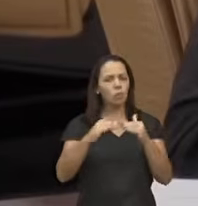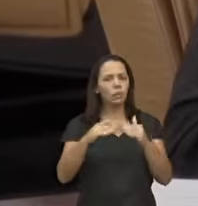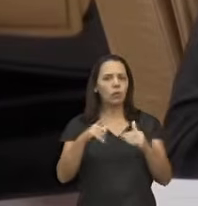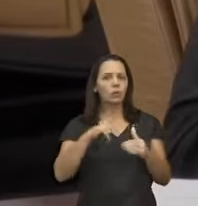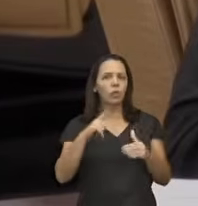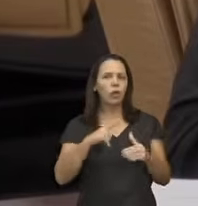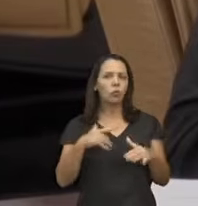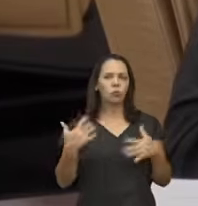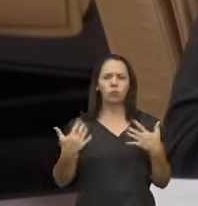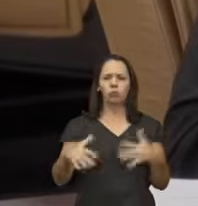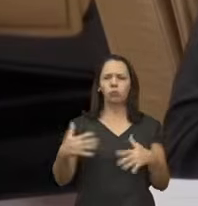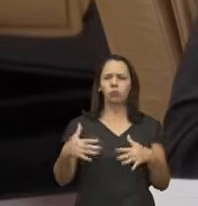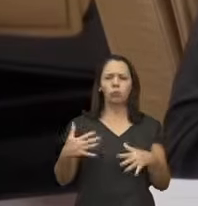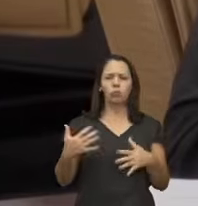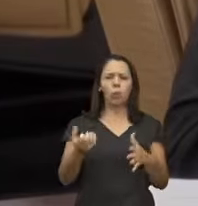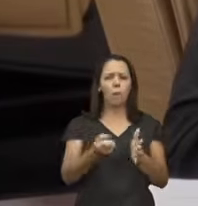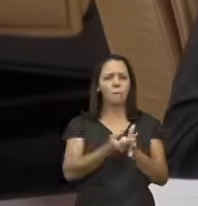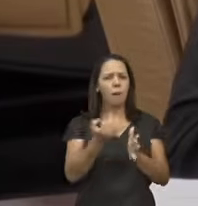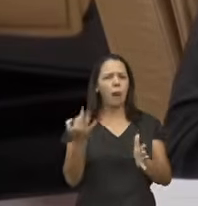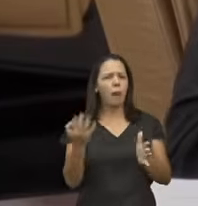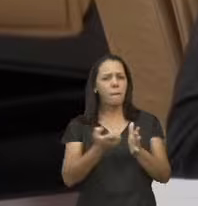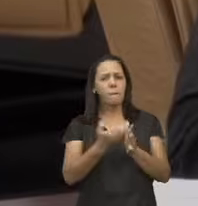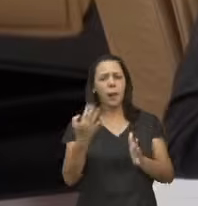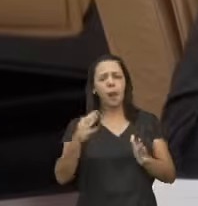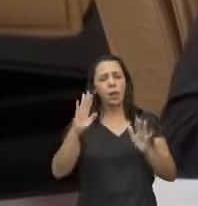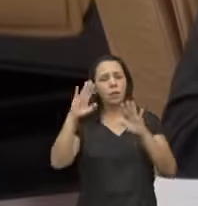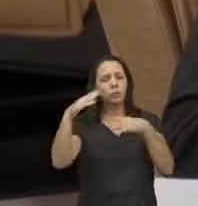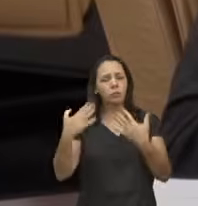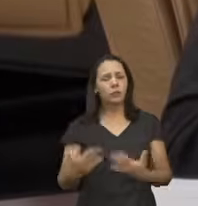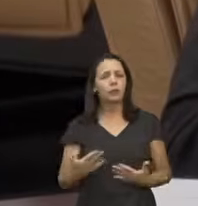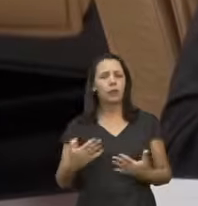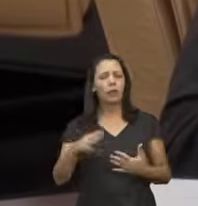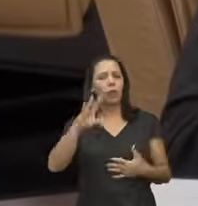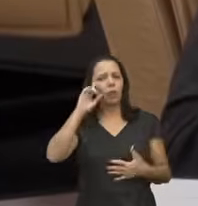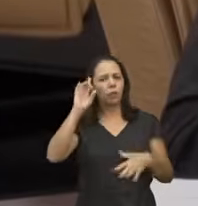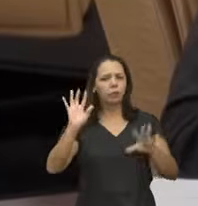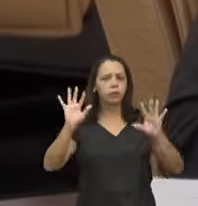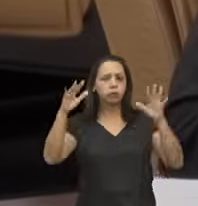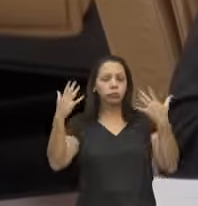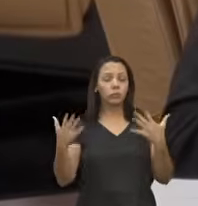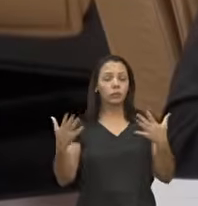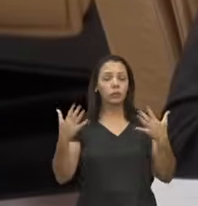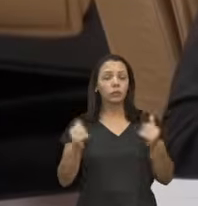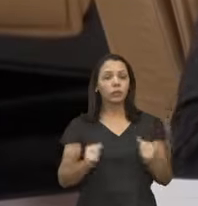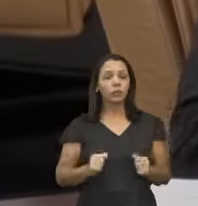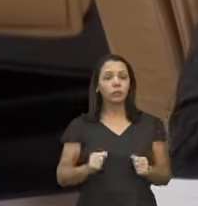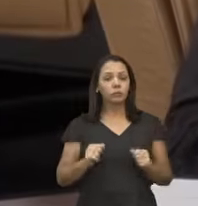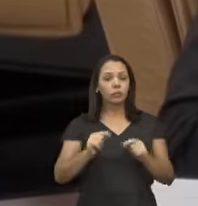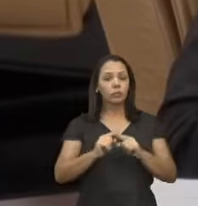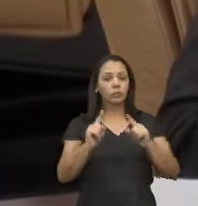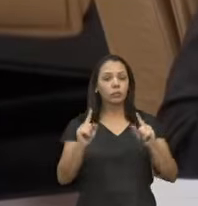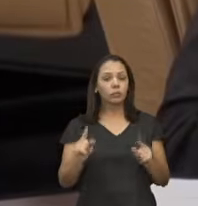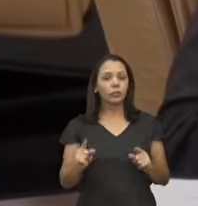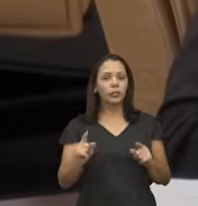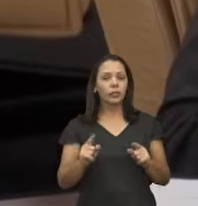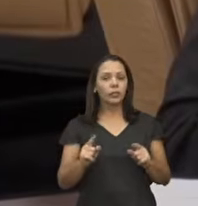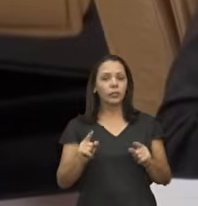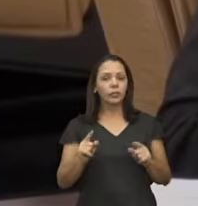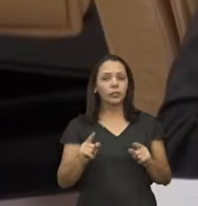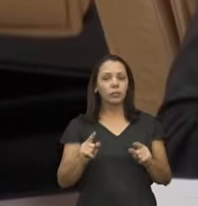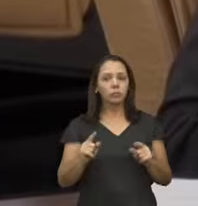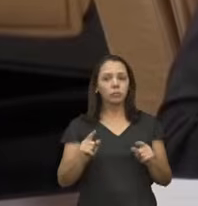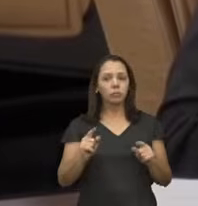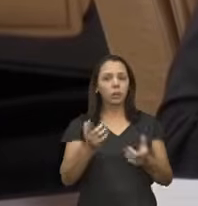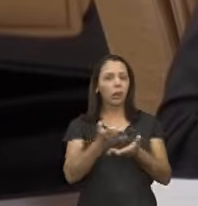excesso de homenagens, um excesso de dias comemorativos, mas esse assunto não avançou